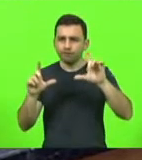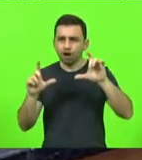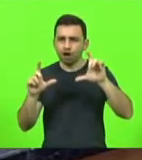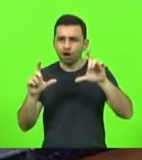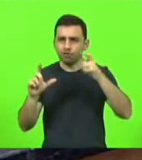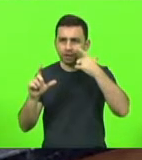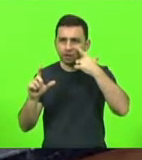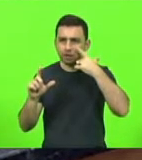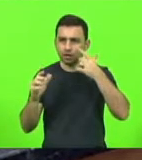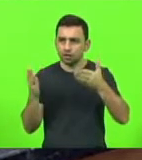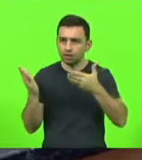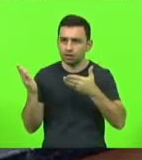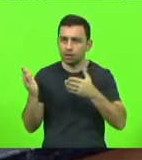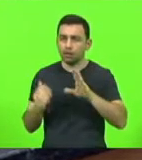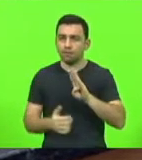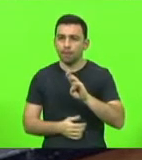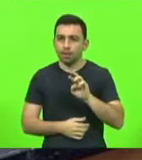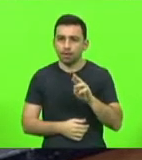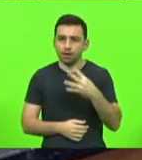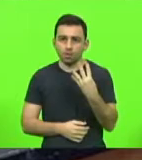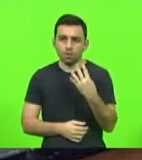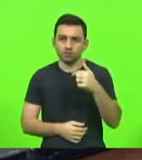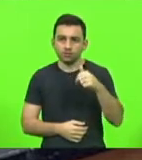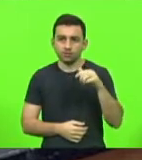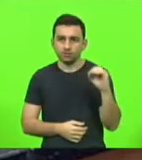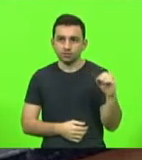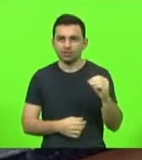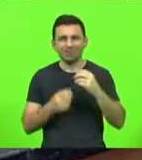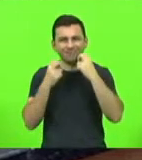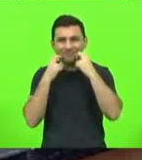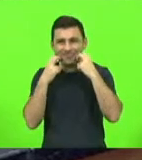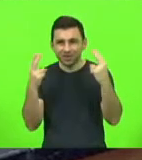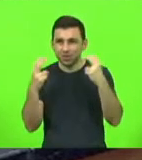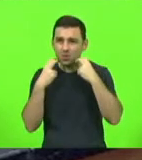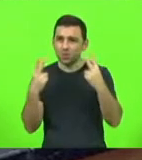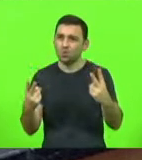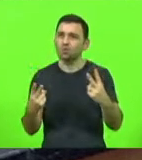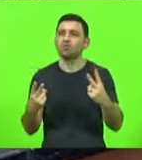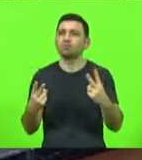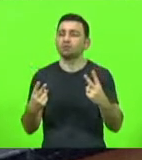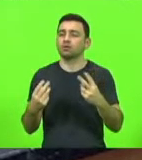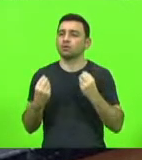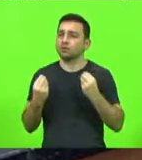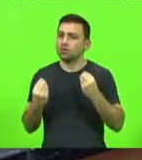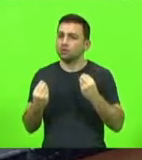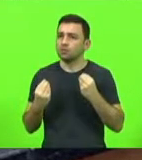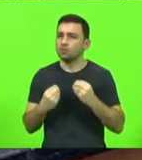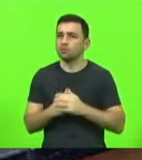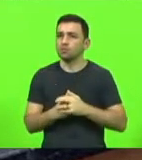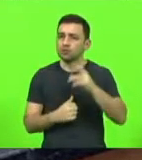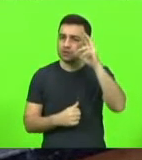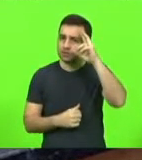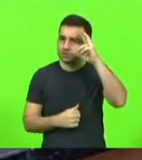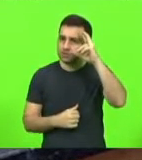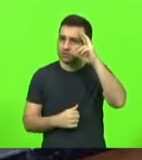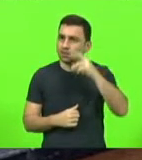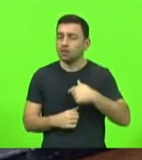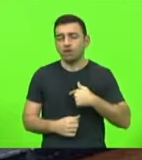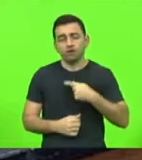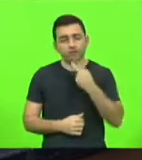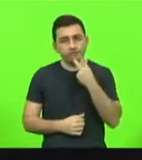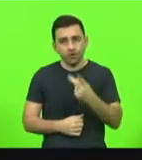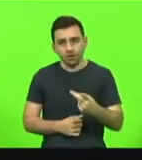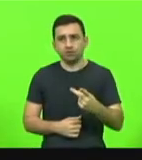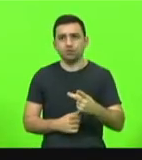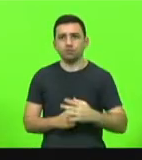temos da BR-470. É vergonhoso, deputado Ricardo Alba. E falo, olha só